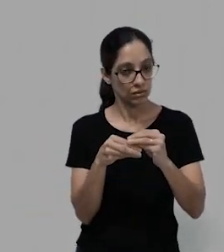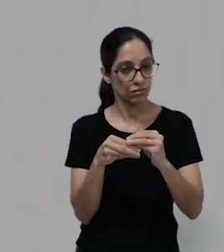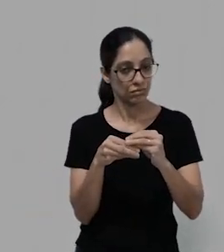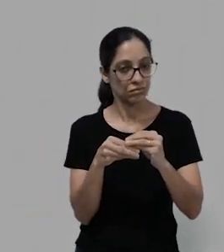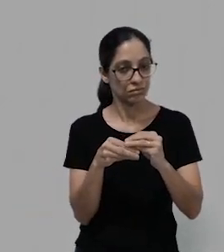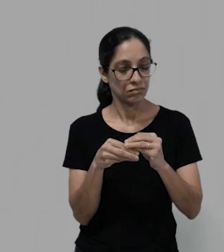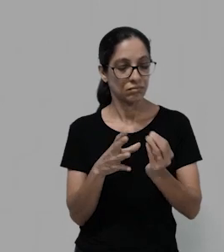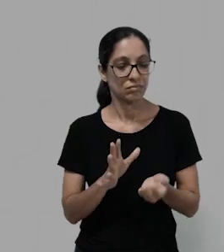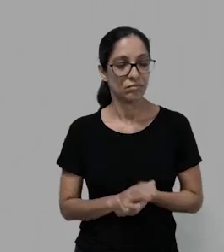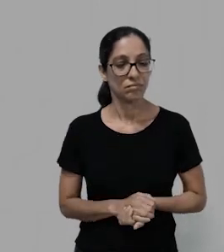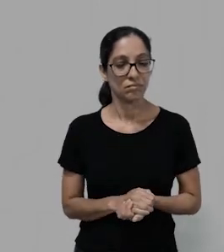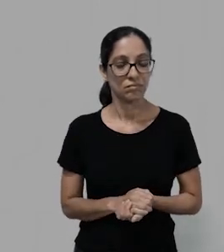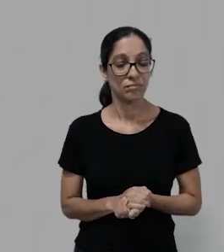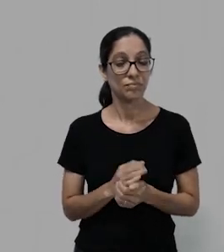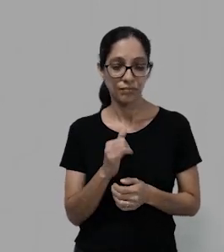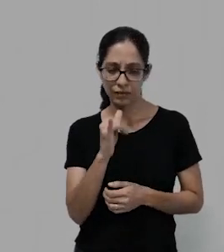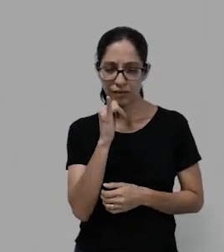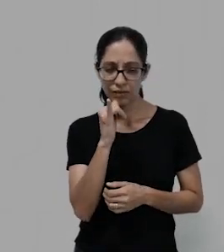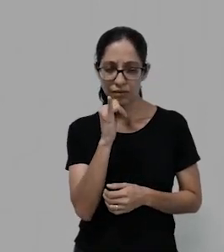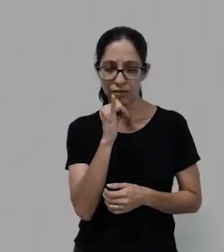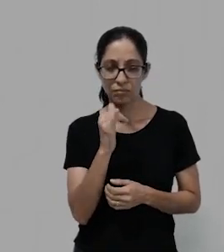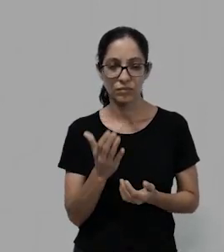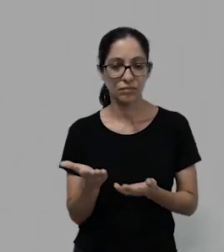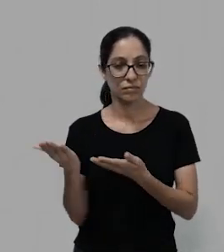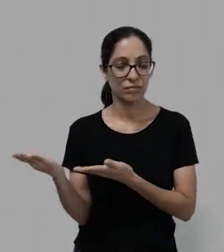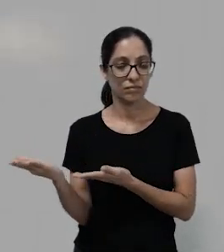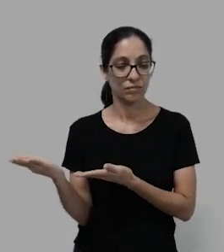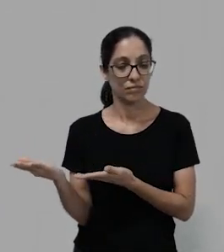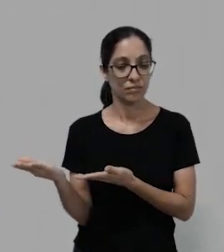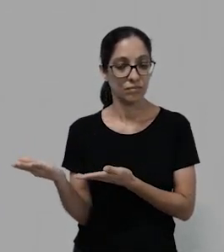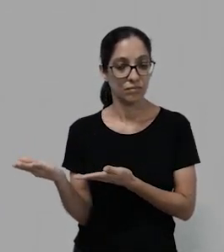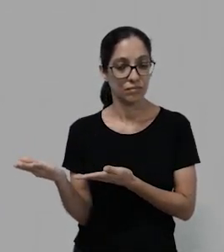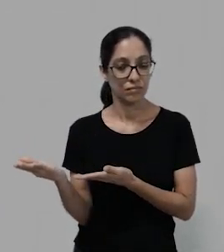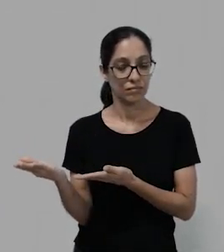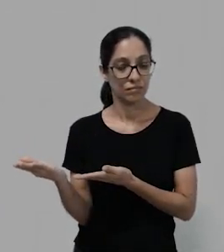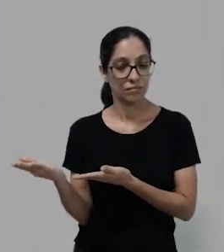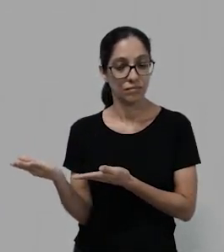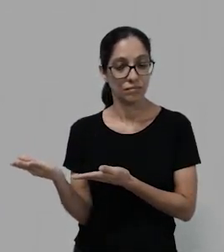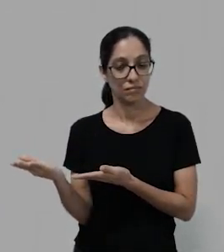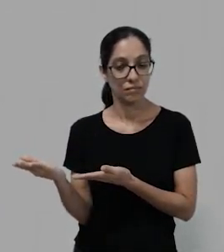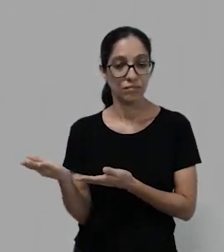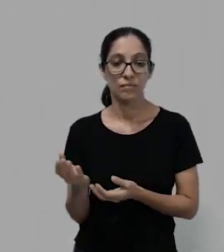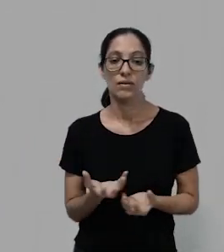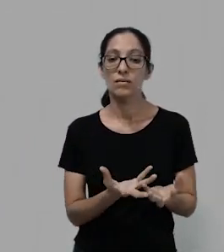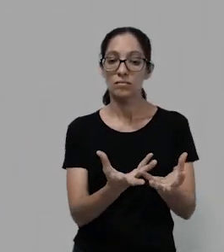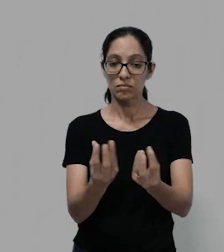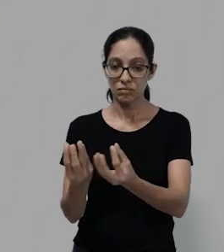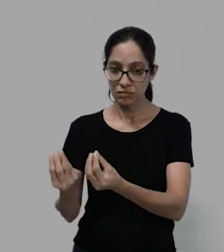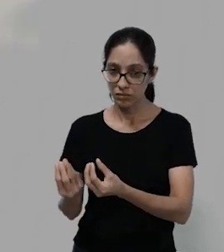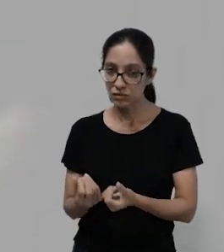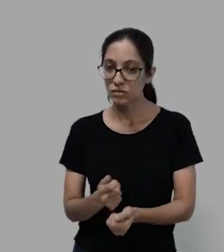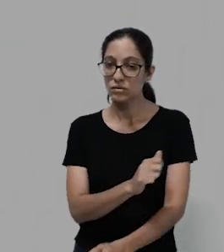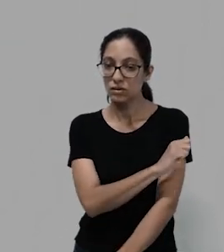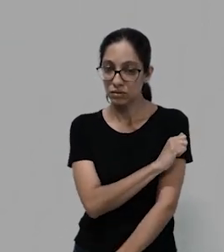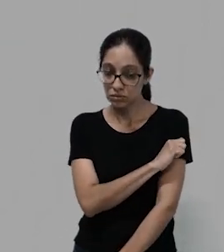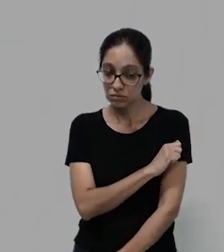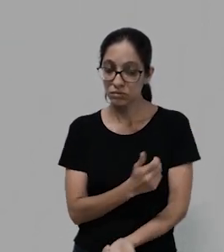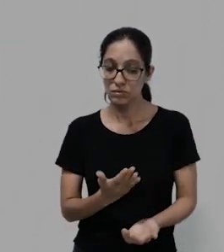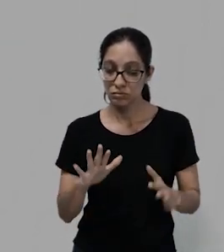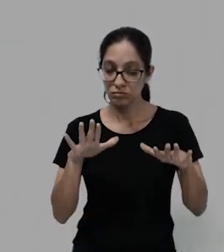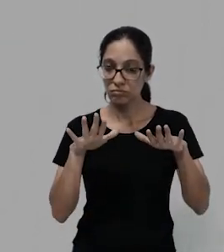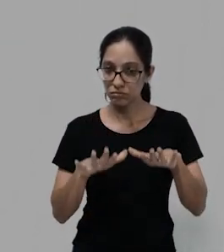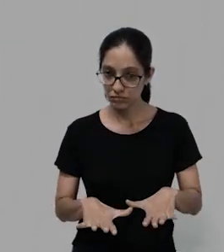acompanhar. Tá? Então, por exemplo, many students are here. Muitos estudantes estão